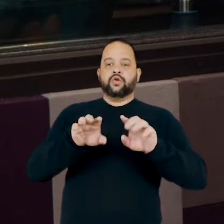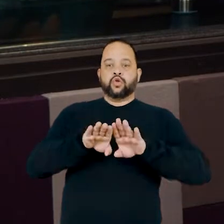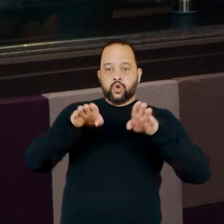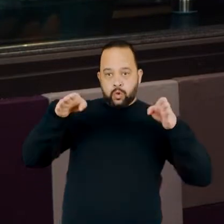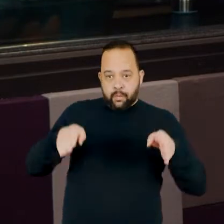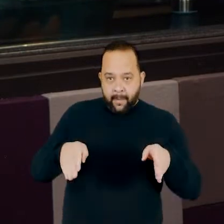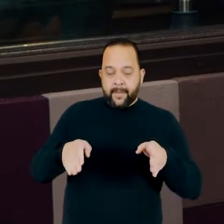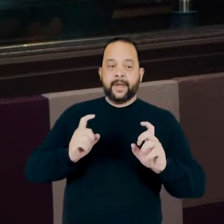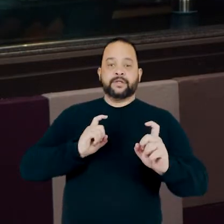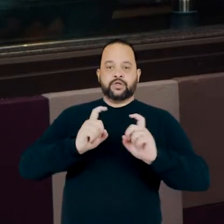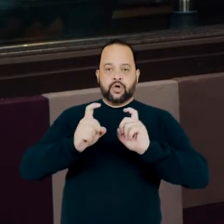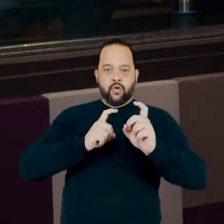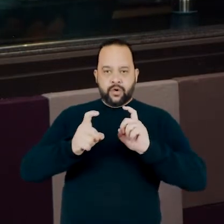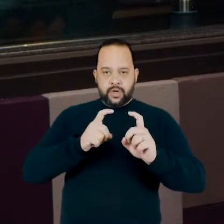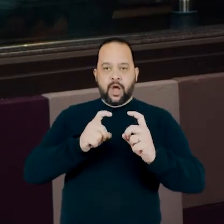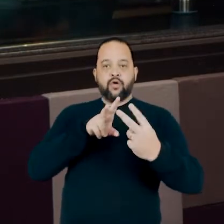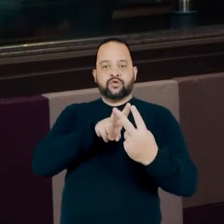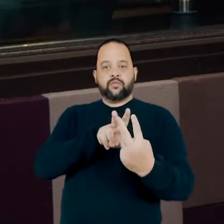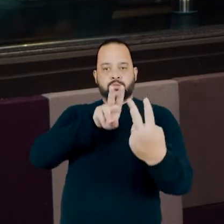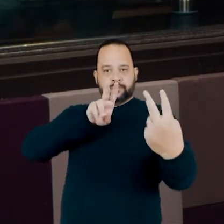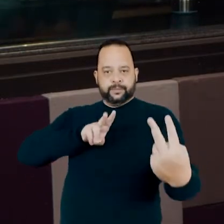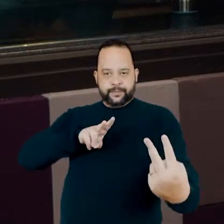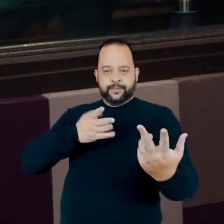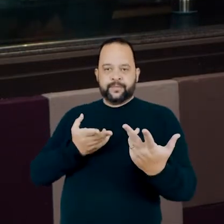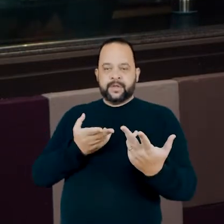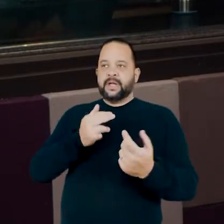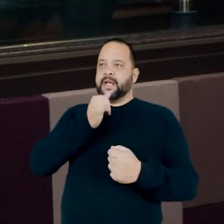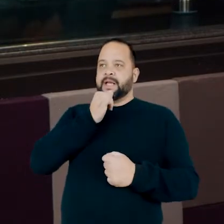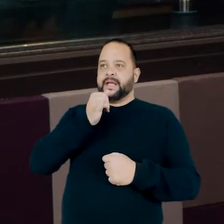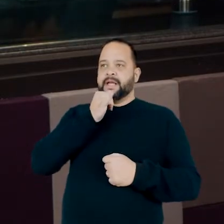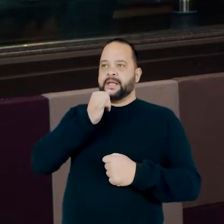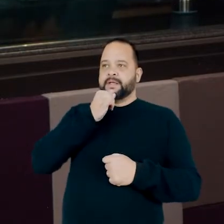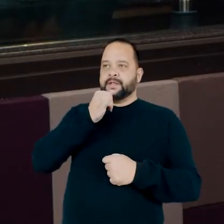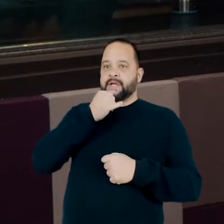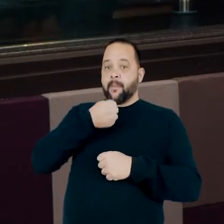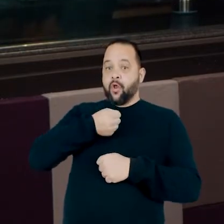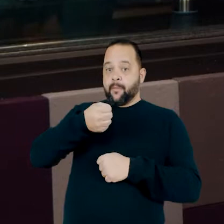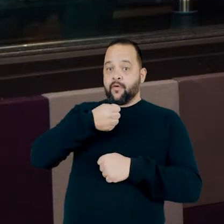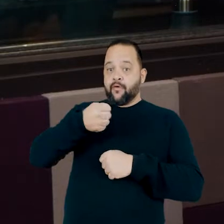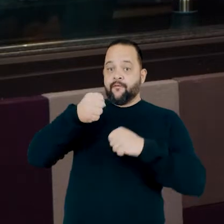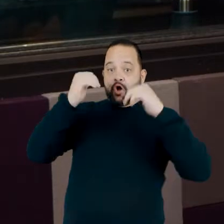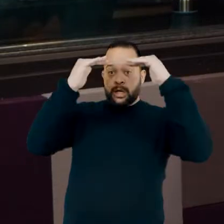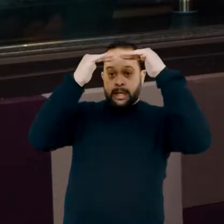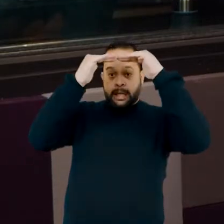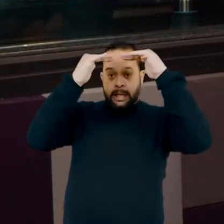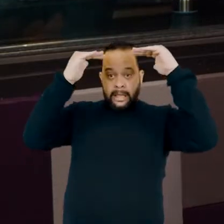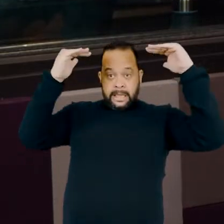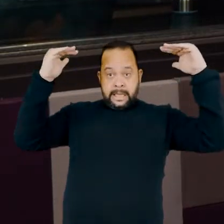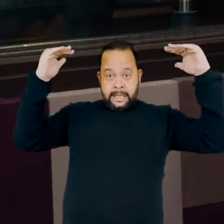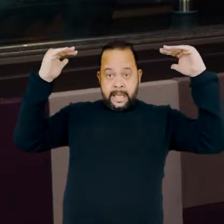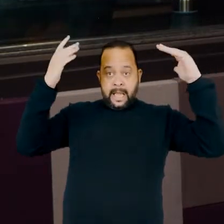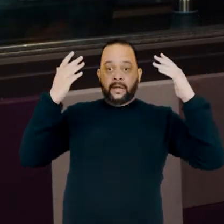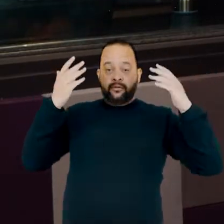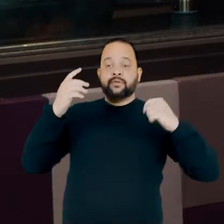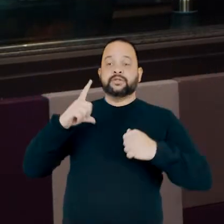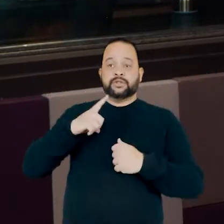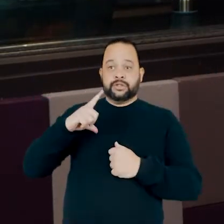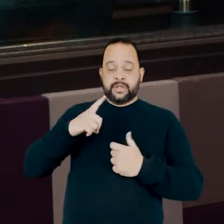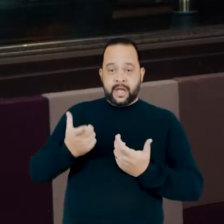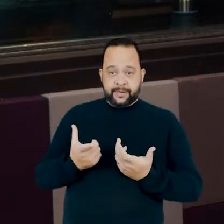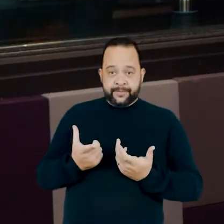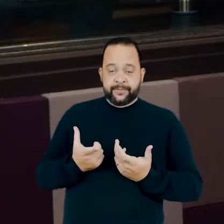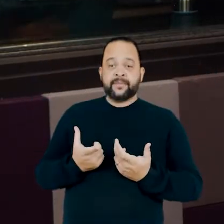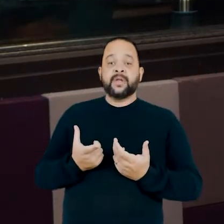né? De uma videoconferência. Então, são microfones de teto, por exemplo. Pode ter. Eu tenho o carro-chefe nosso, que é o MX-910.